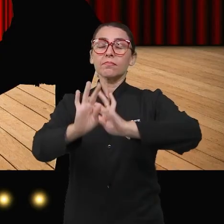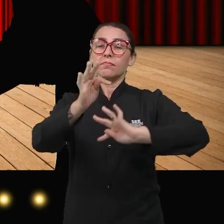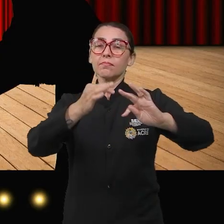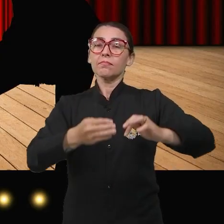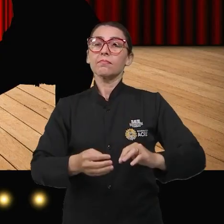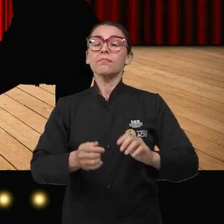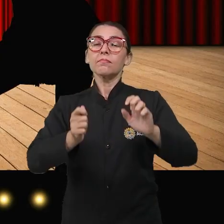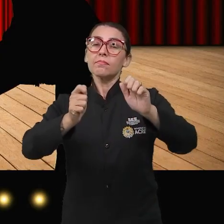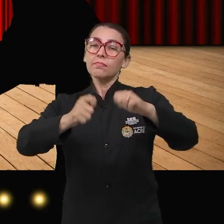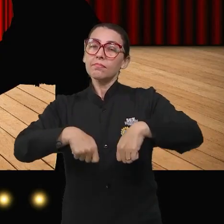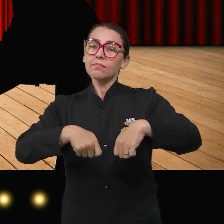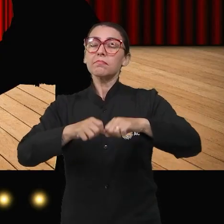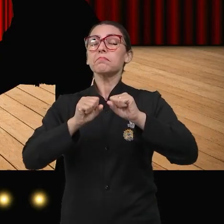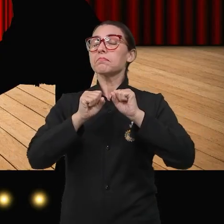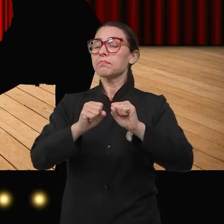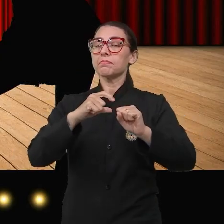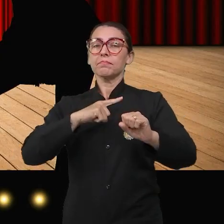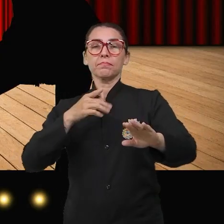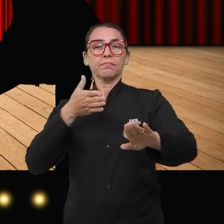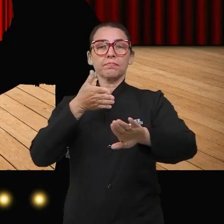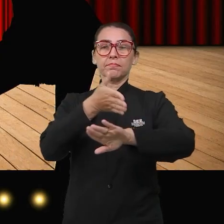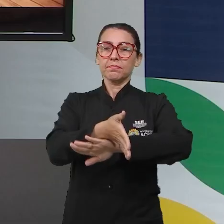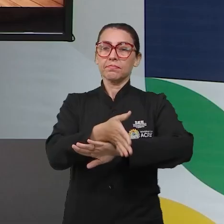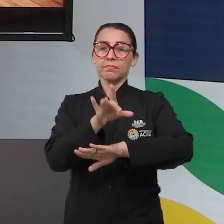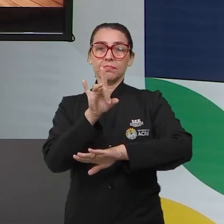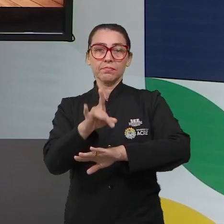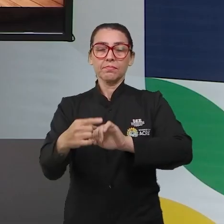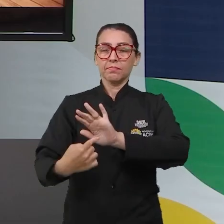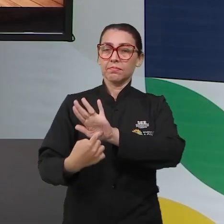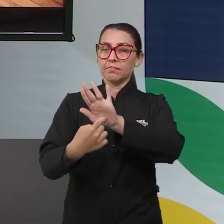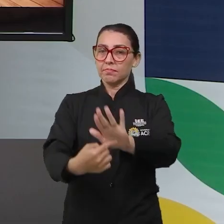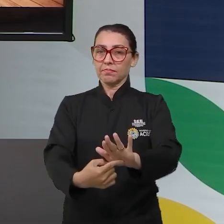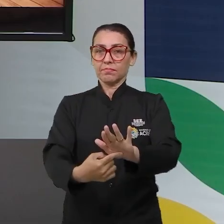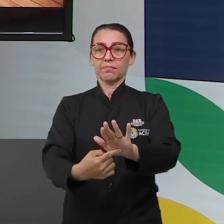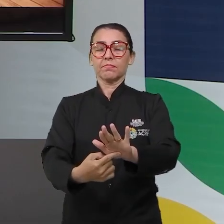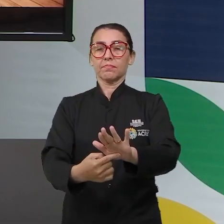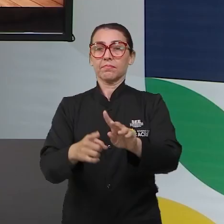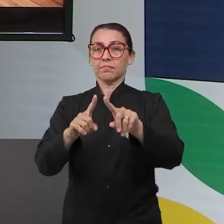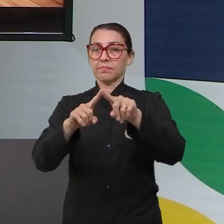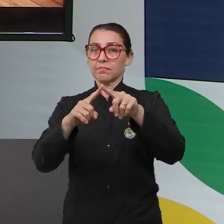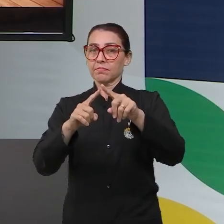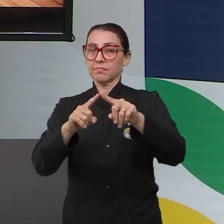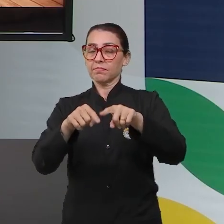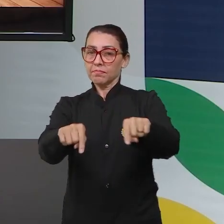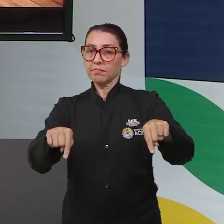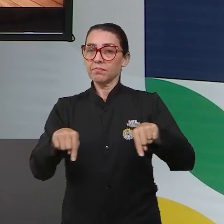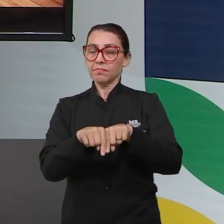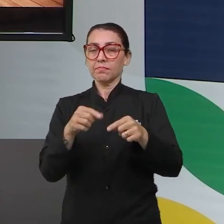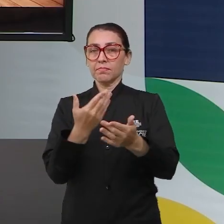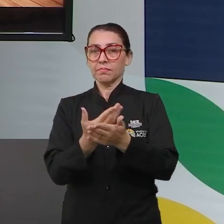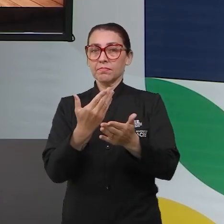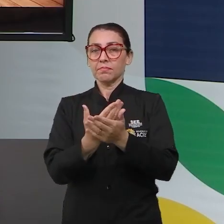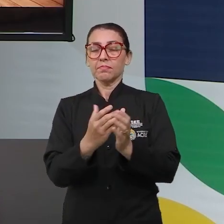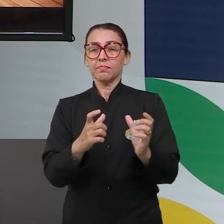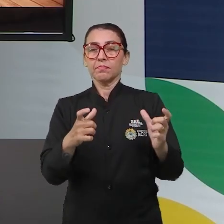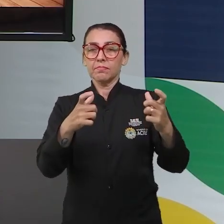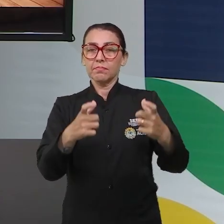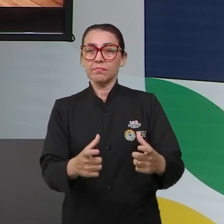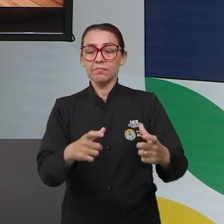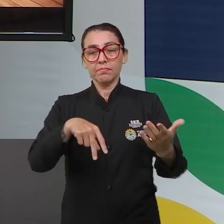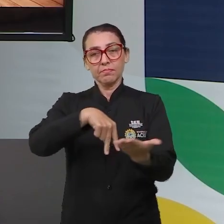permitiu que a gente pudesse ter acesso não só às apresentações em tempo real, na sala de aula, nos clubes de